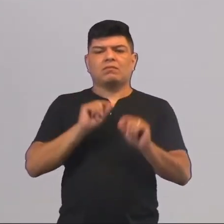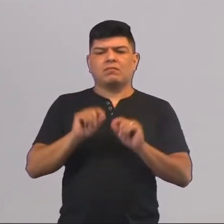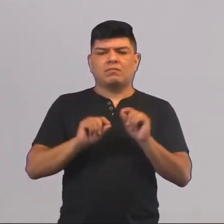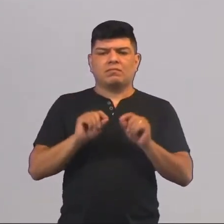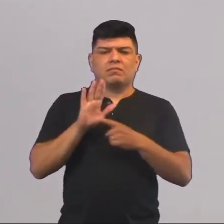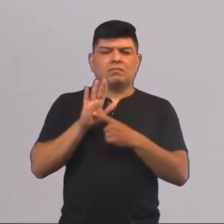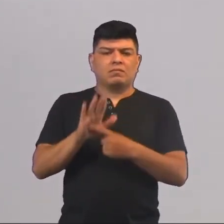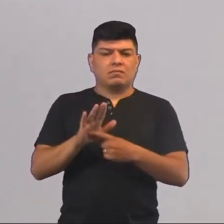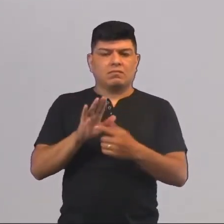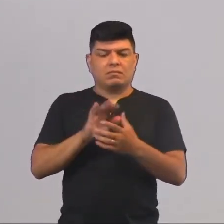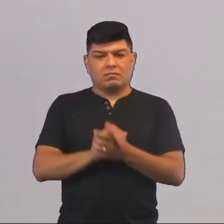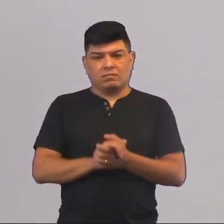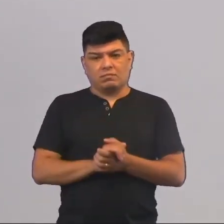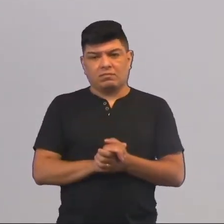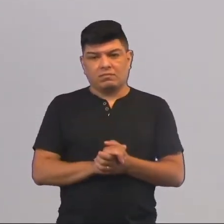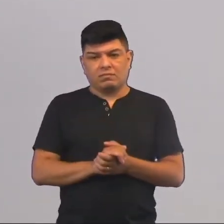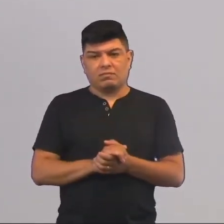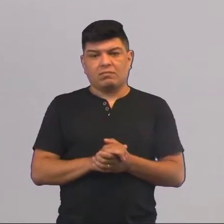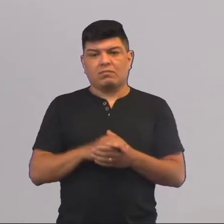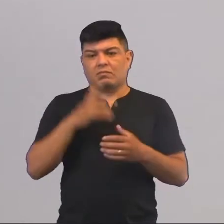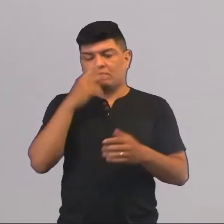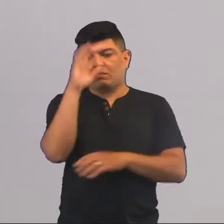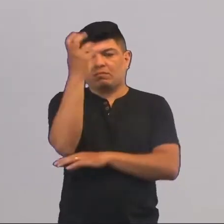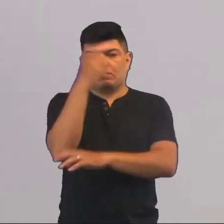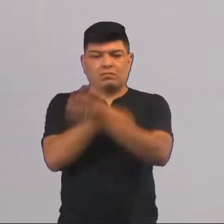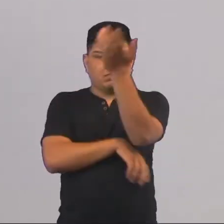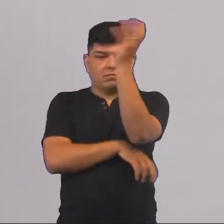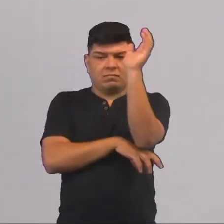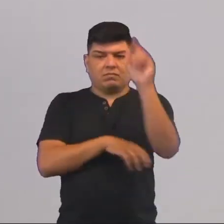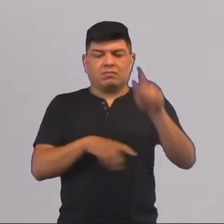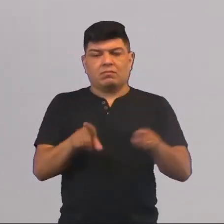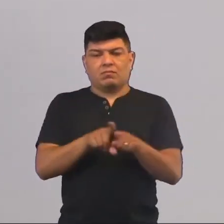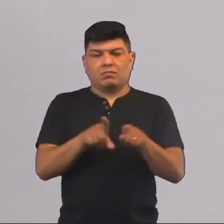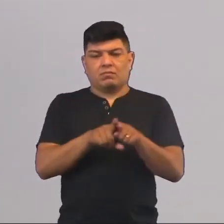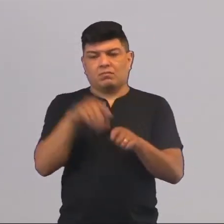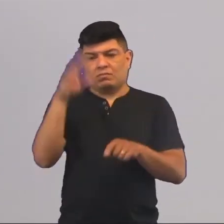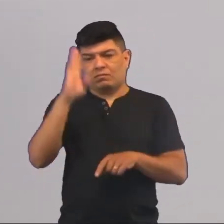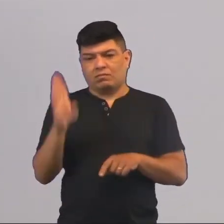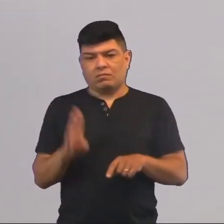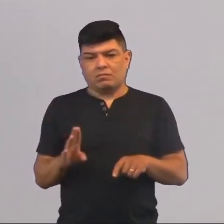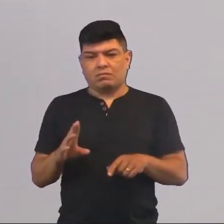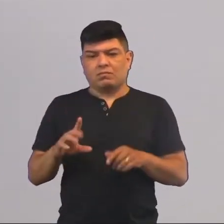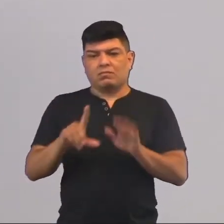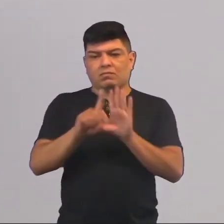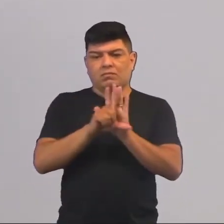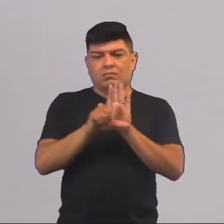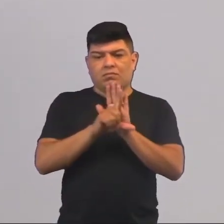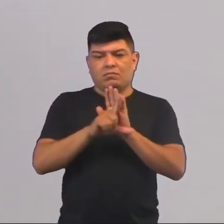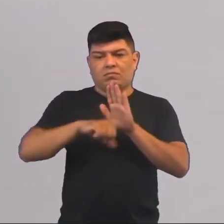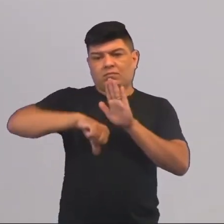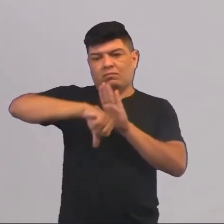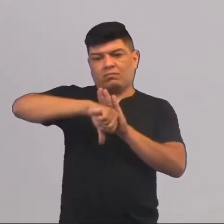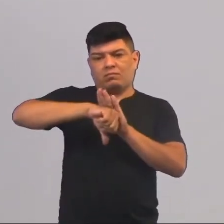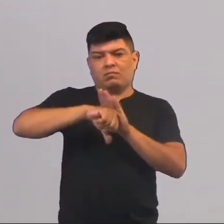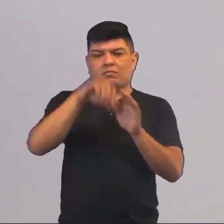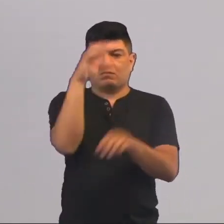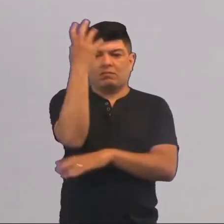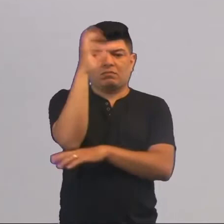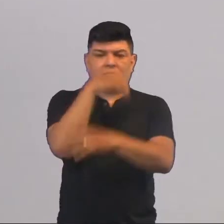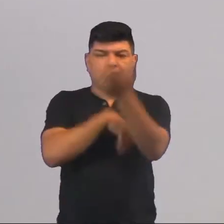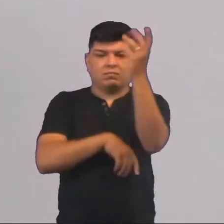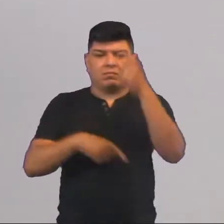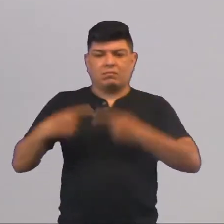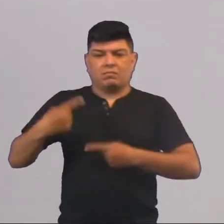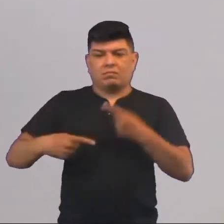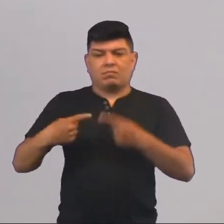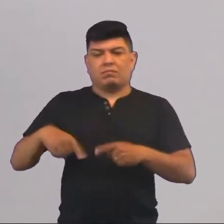poderia citar? Seria aí o Código Florestal Brasileiro, tem também a Lei de Crimes Ambientais, juntamente com a